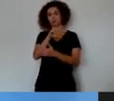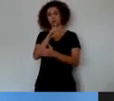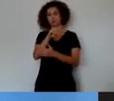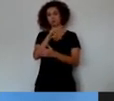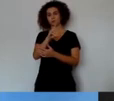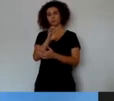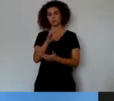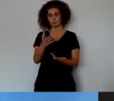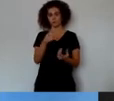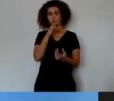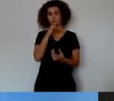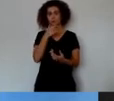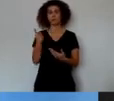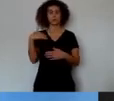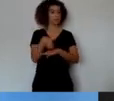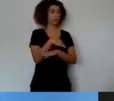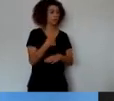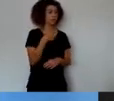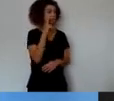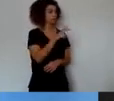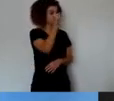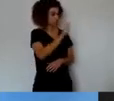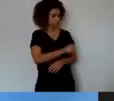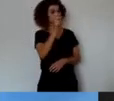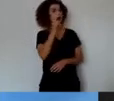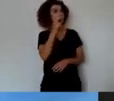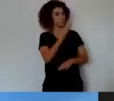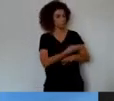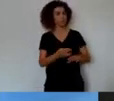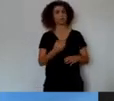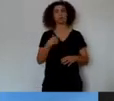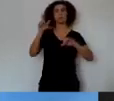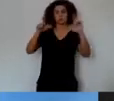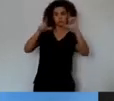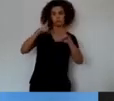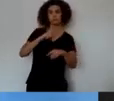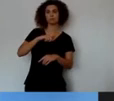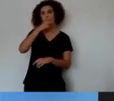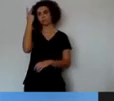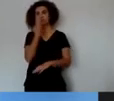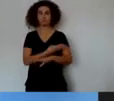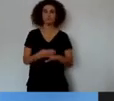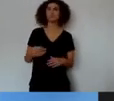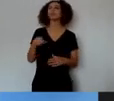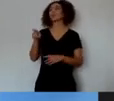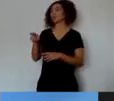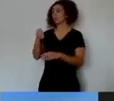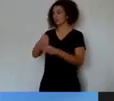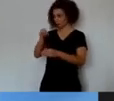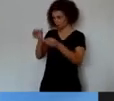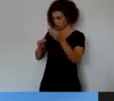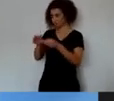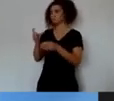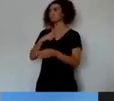olha nos cargos de poder, você se vê. Né? Qual a importância disso para vocês? E aí,